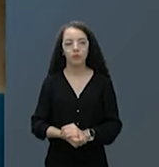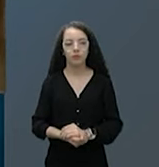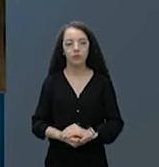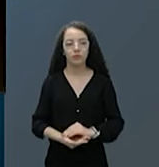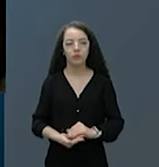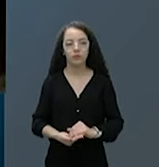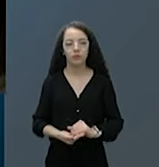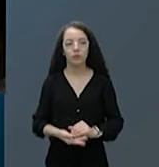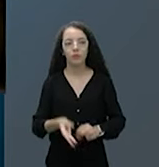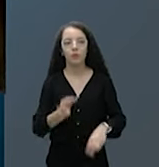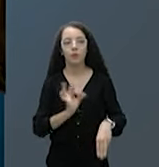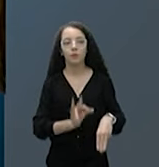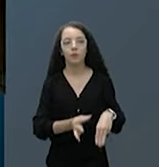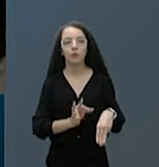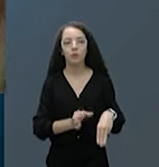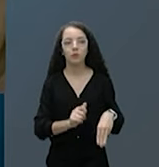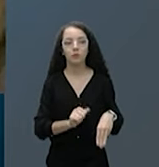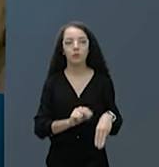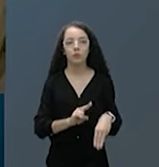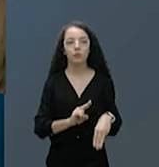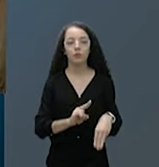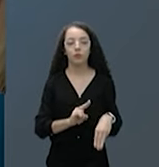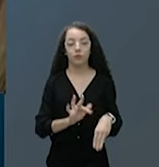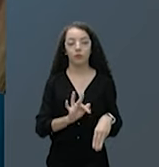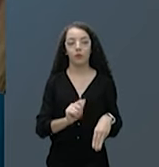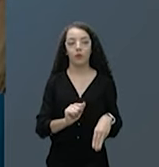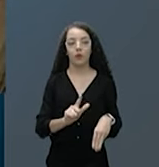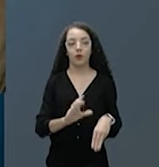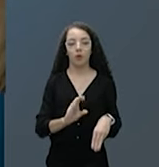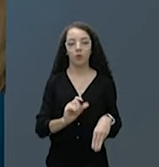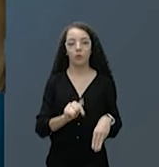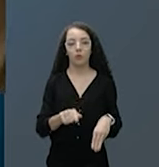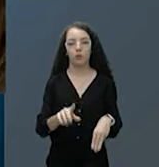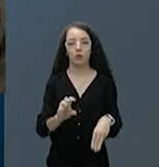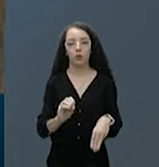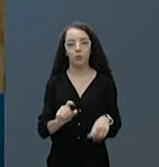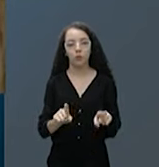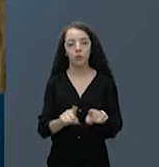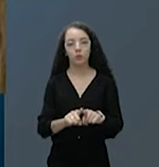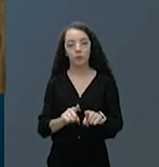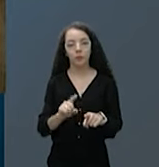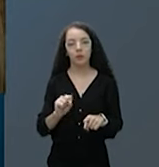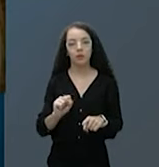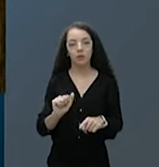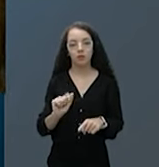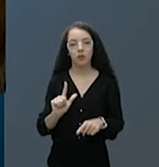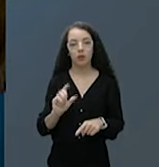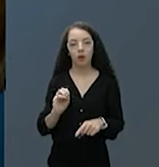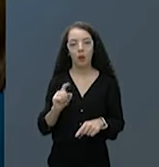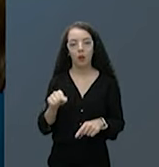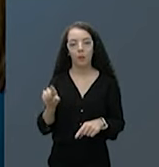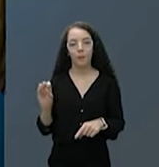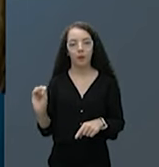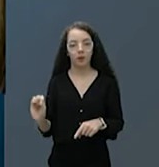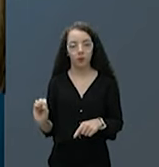Ministro Falcão e ministro Salomão, em todos estes casos, vossas excelências não estavam